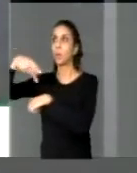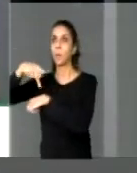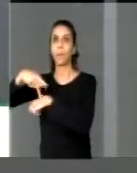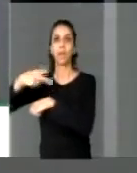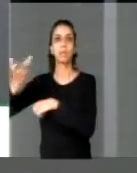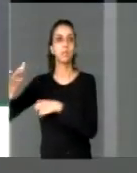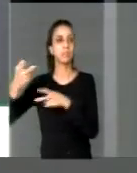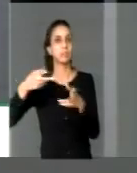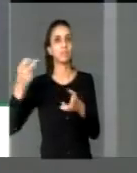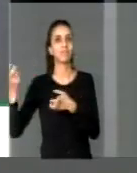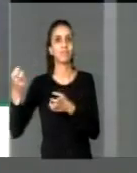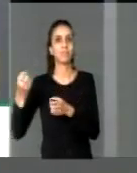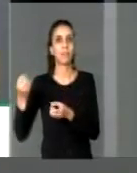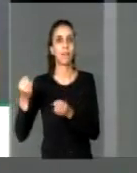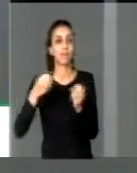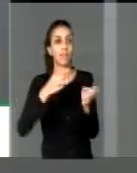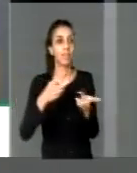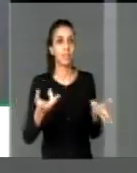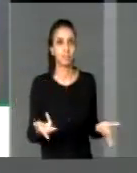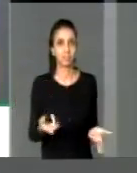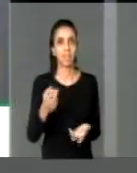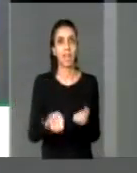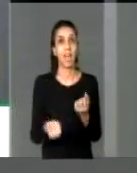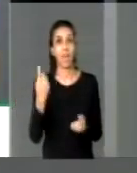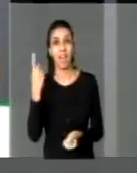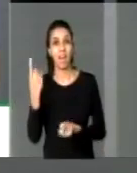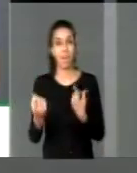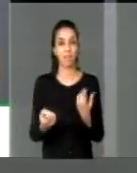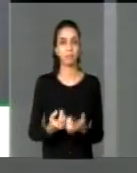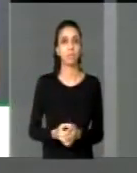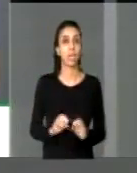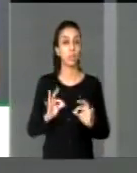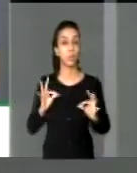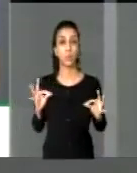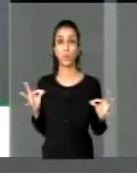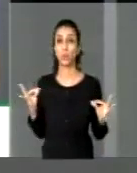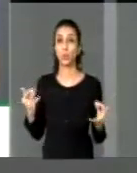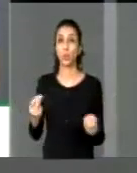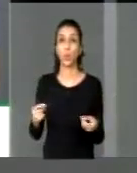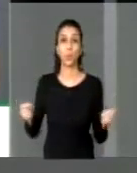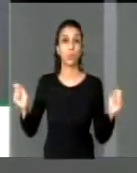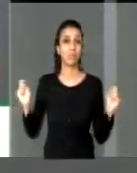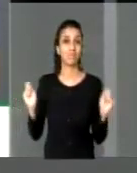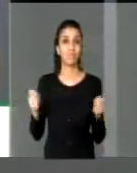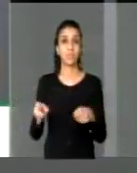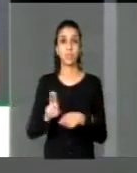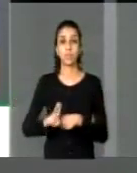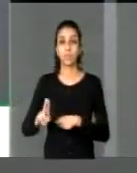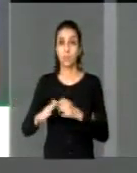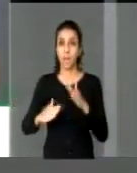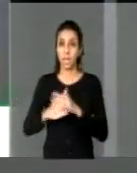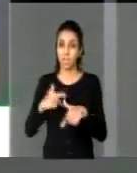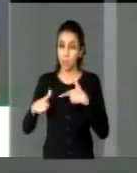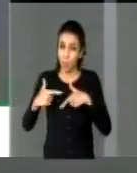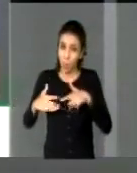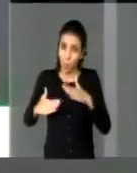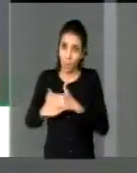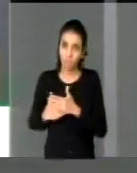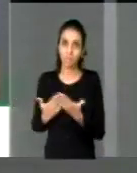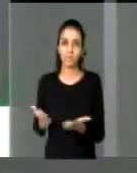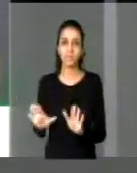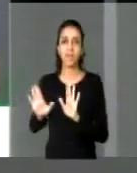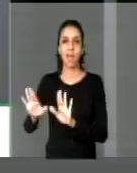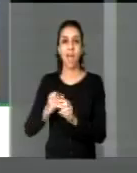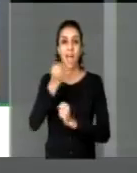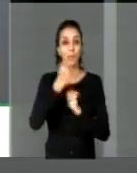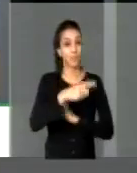gás nacional. Todos com sua capacidade tomada. Foi a indústria do Brasil, a indústria